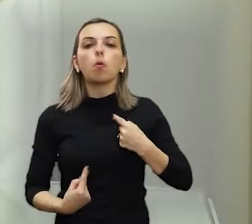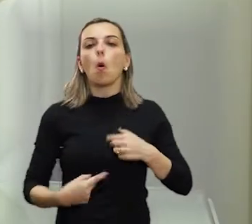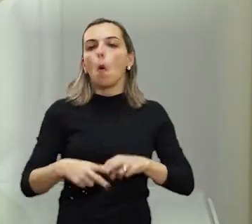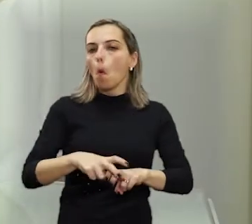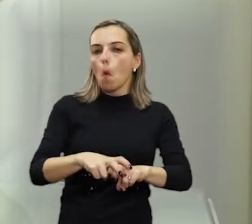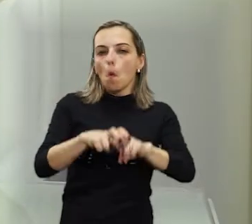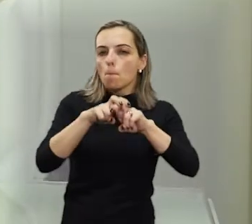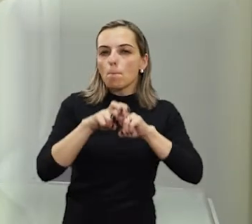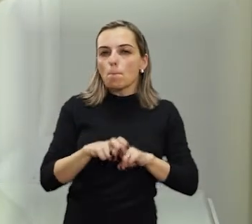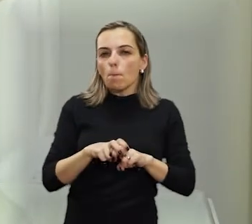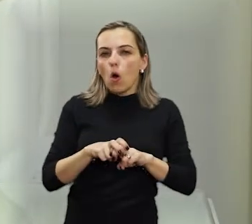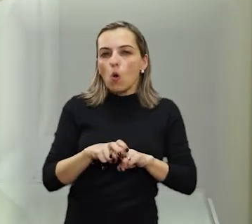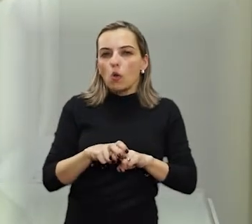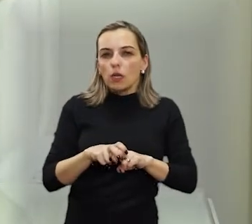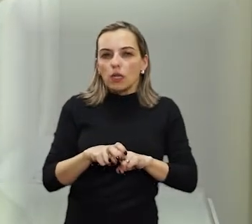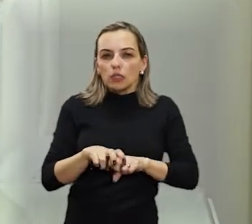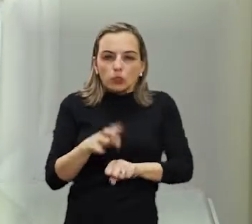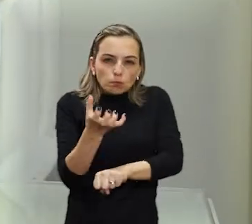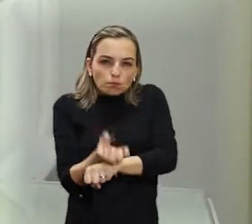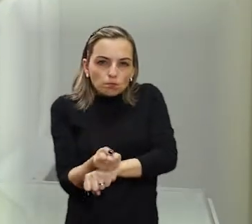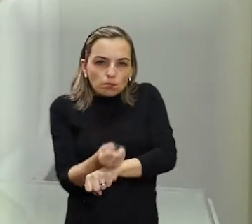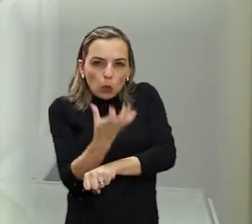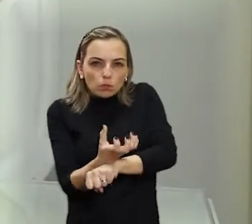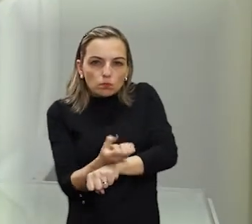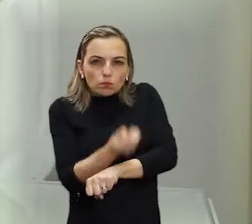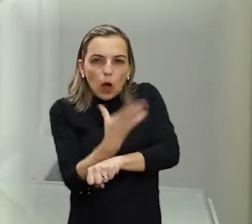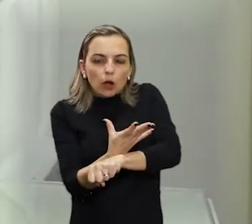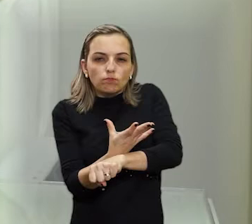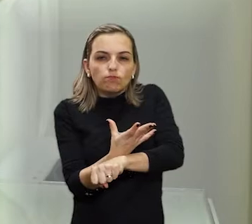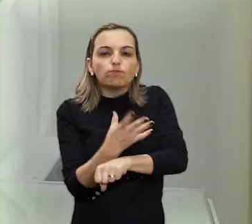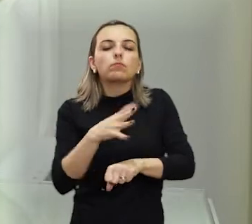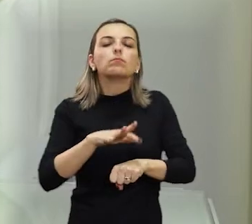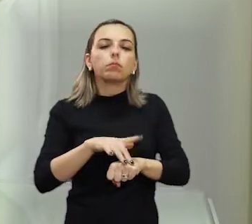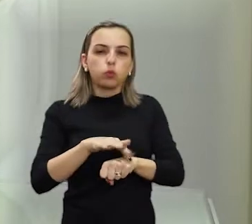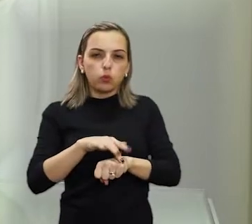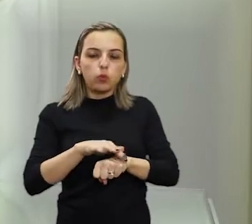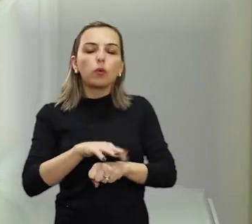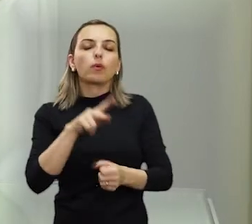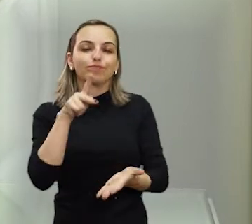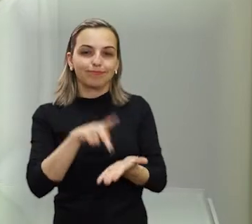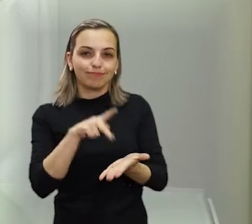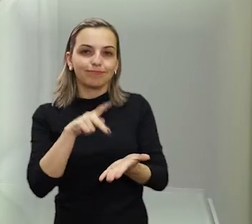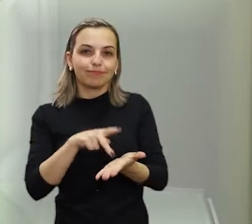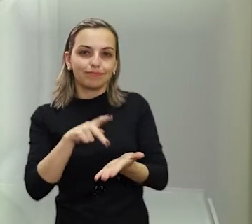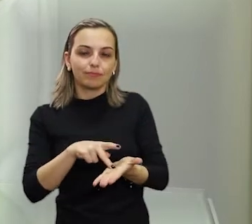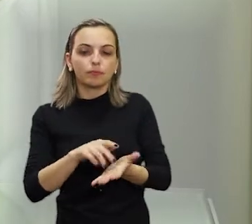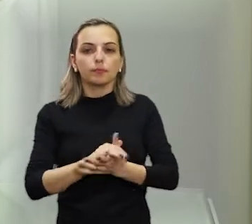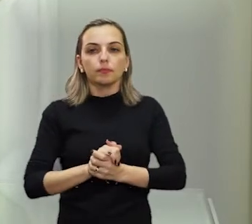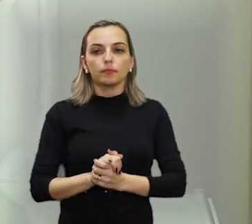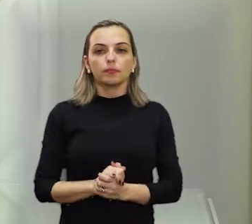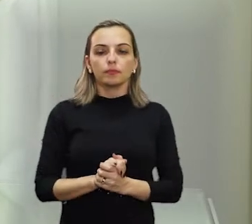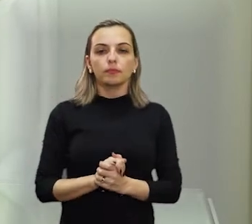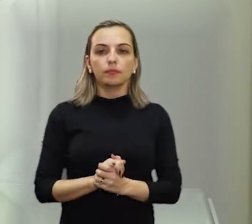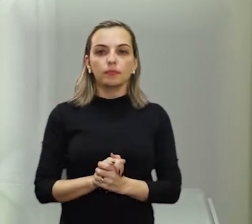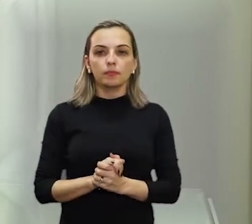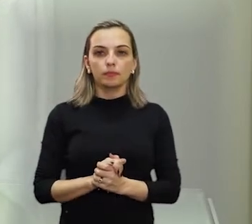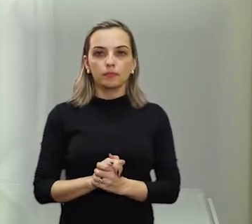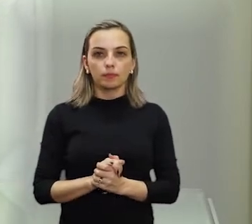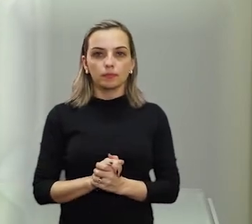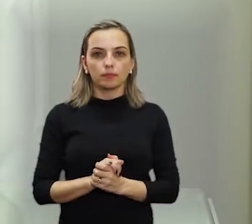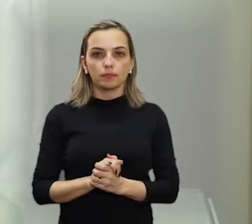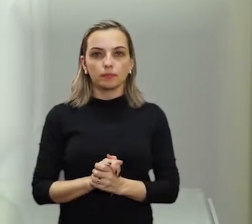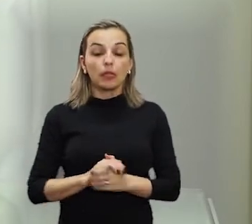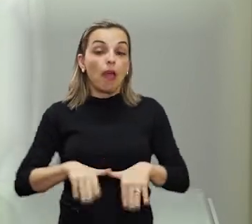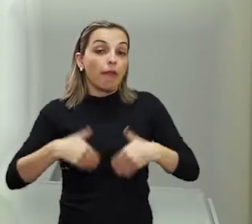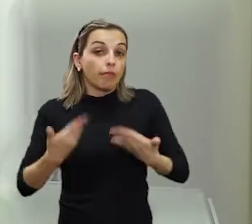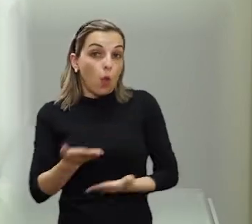bem microscópicas, para a periferia do pulmão e onde acontece a troca gasosa. E leva também esses poluentes que acessam o sistema